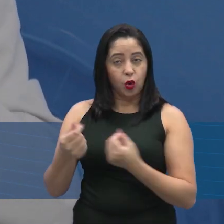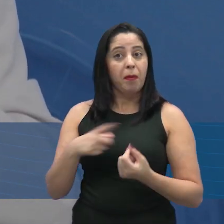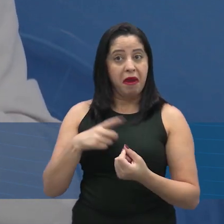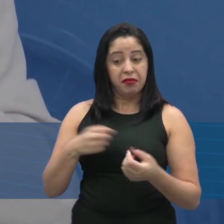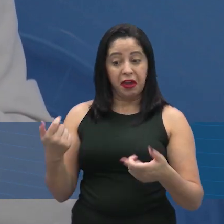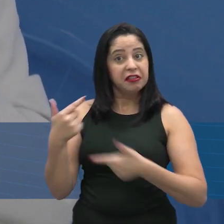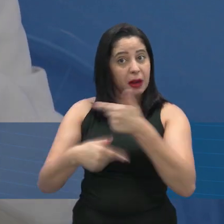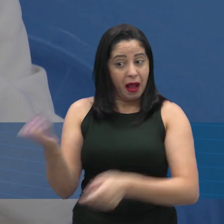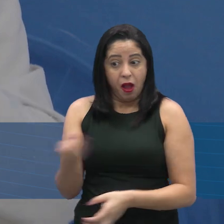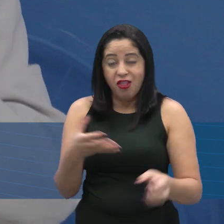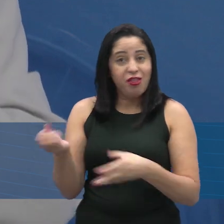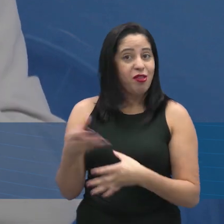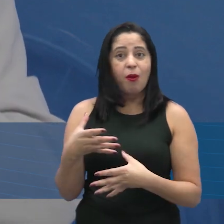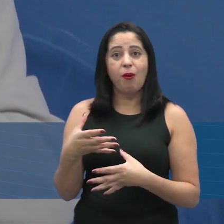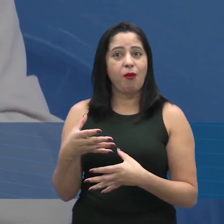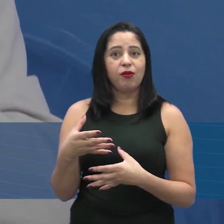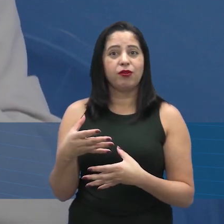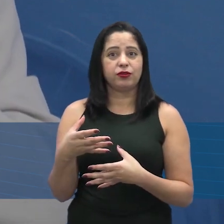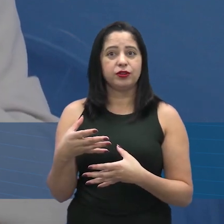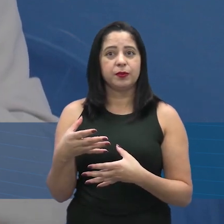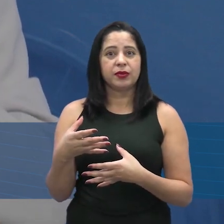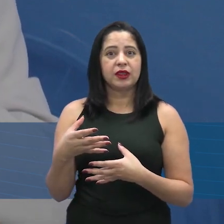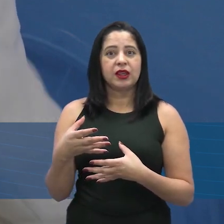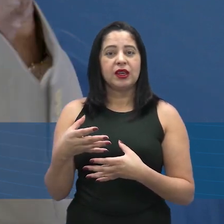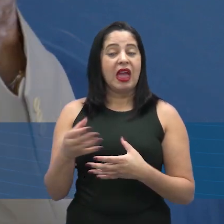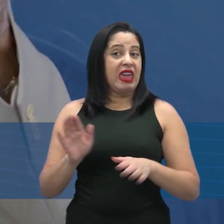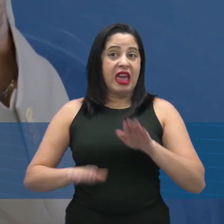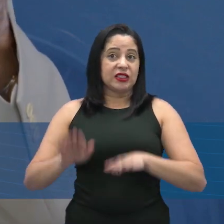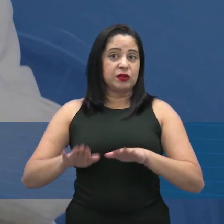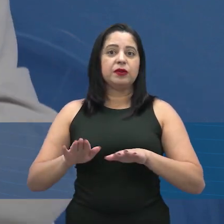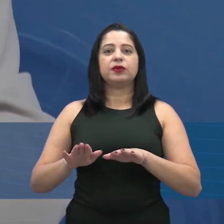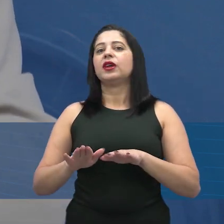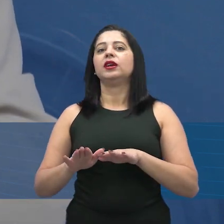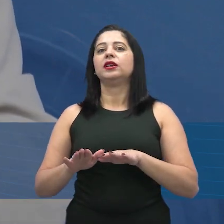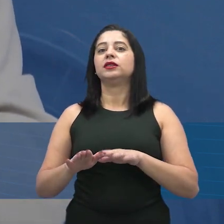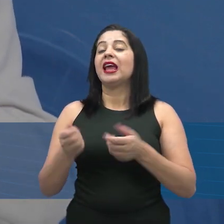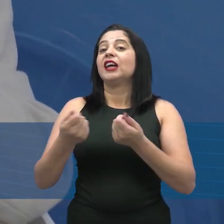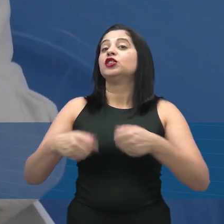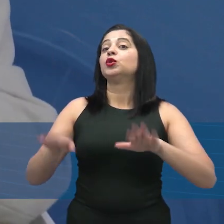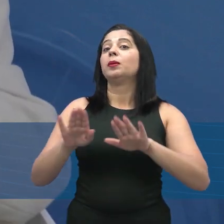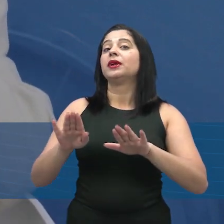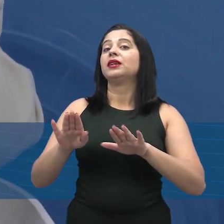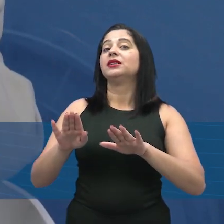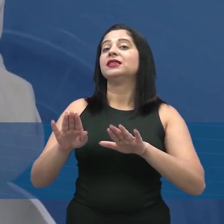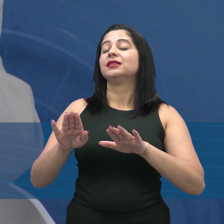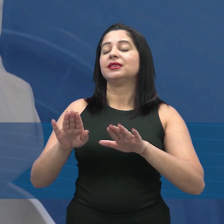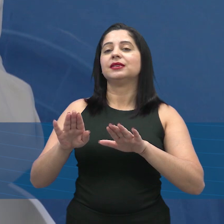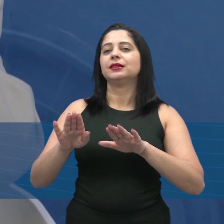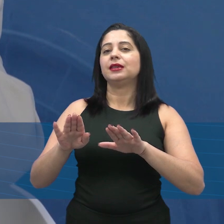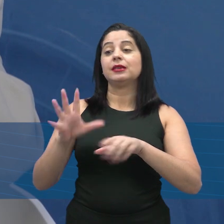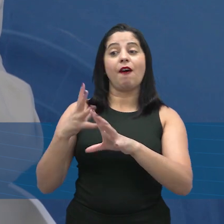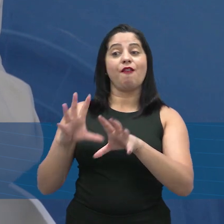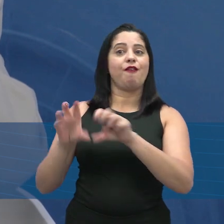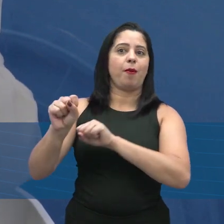novos negócios, ele não depende de você ter uma formação superior. Ele depende de você ter uma visão de